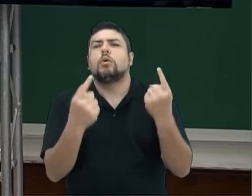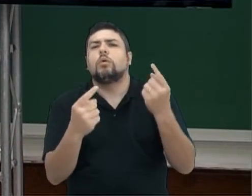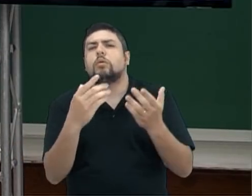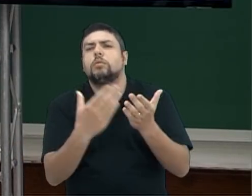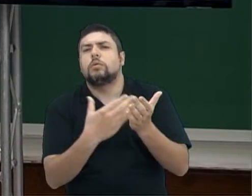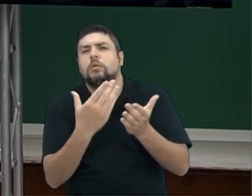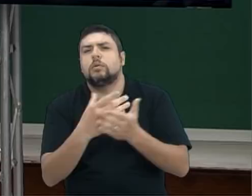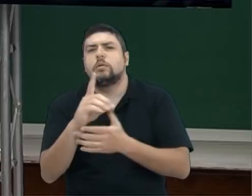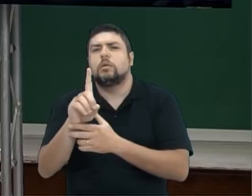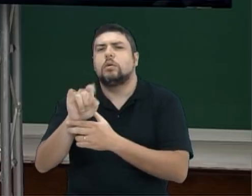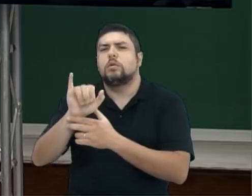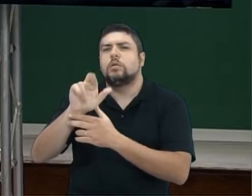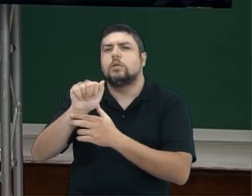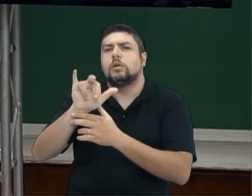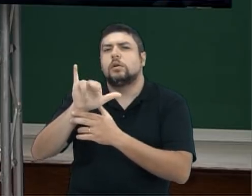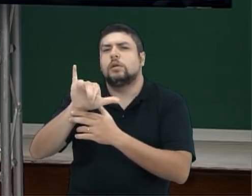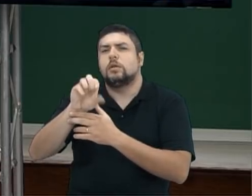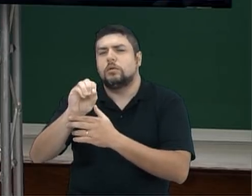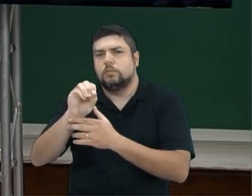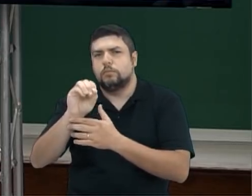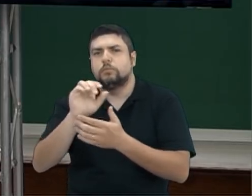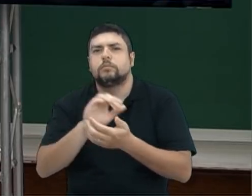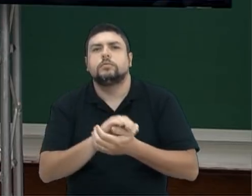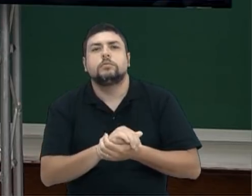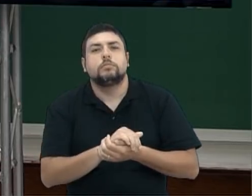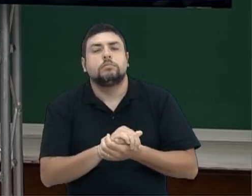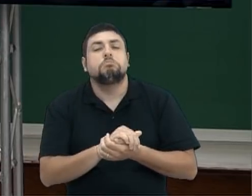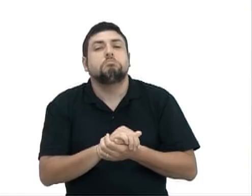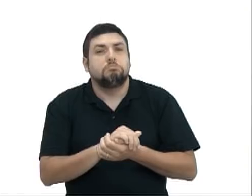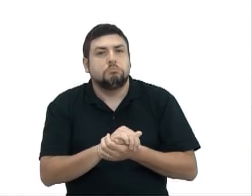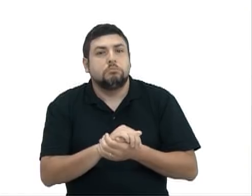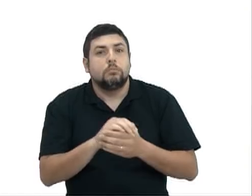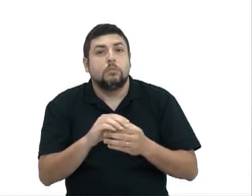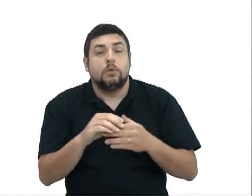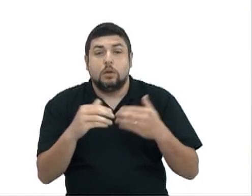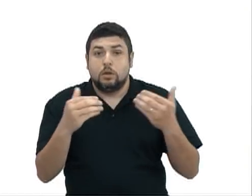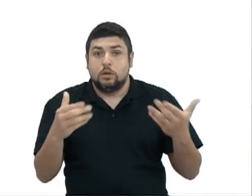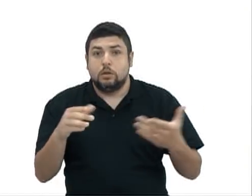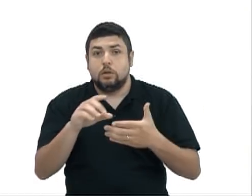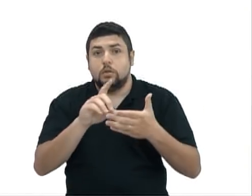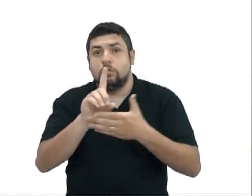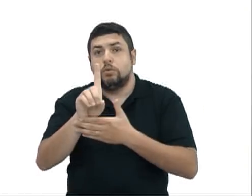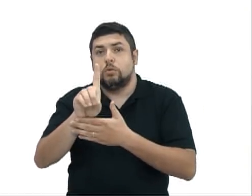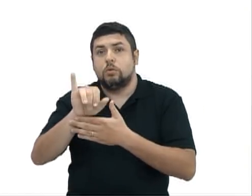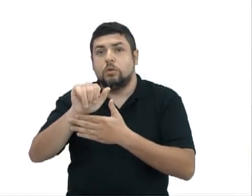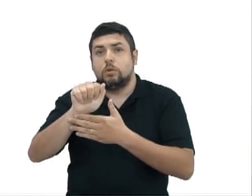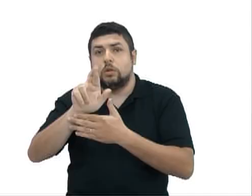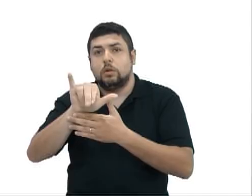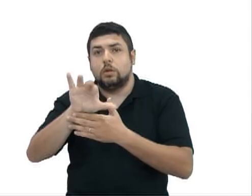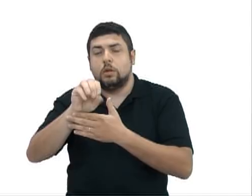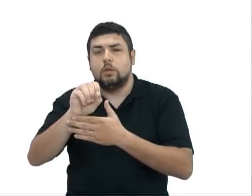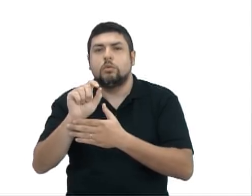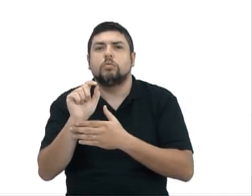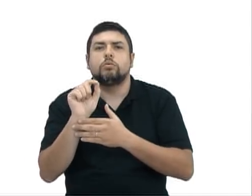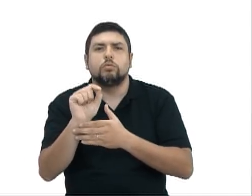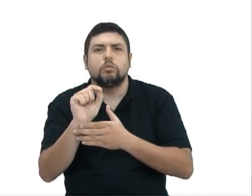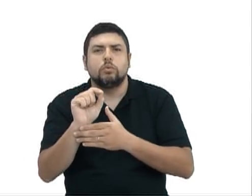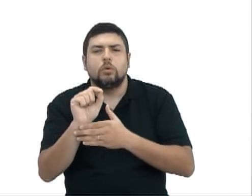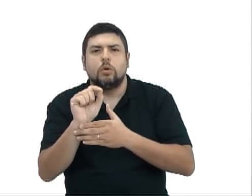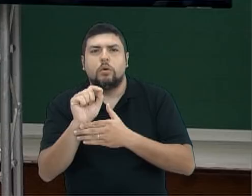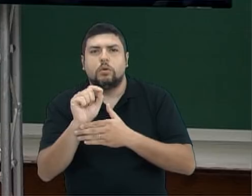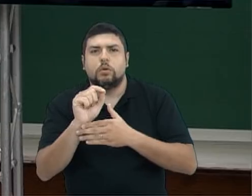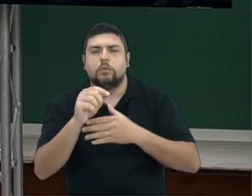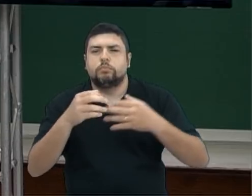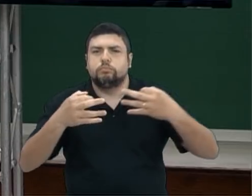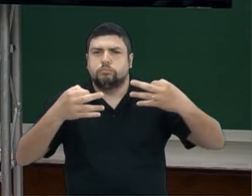nos diários? Na maior parte das vezes é a linguagem informal. Por quê? Porque o diário